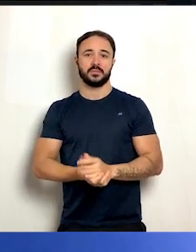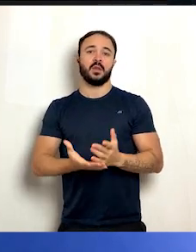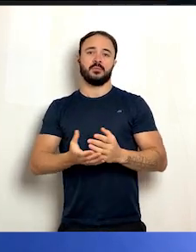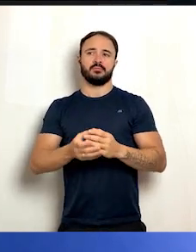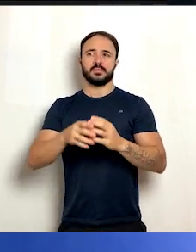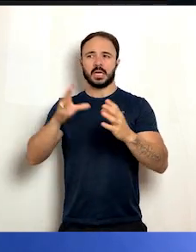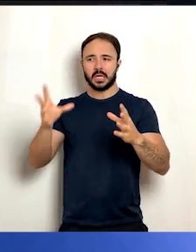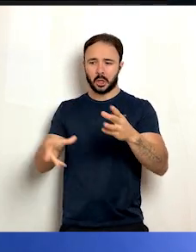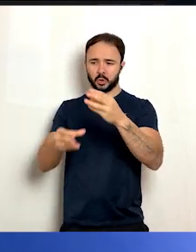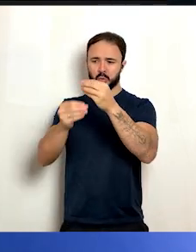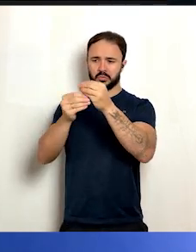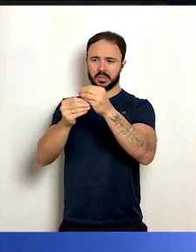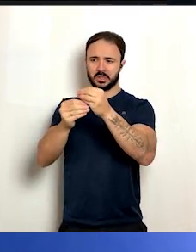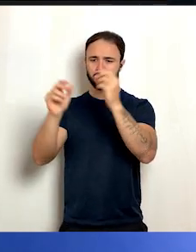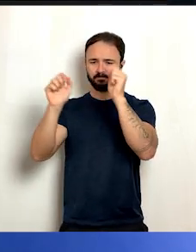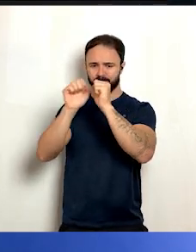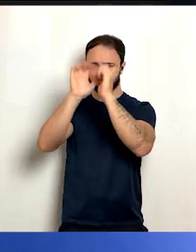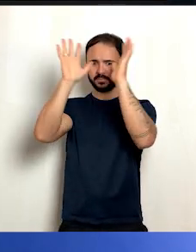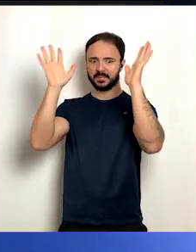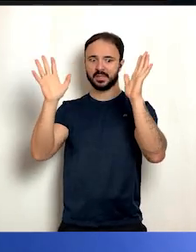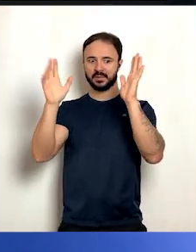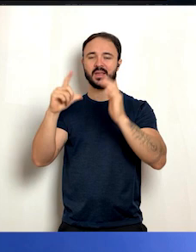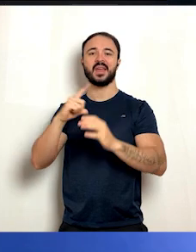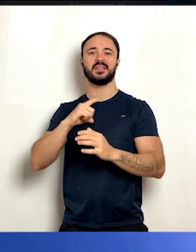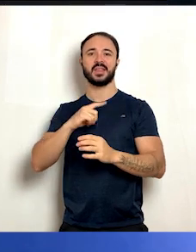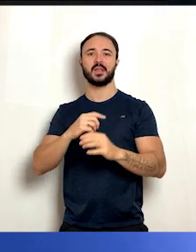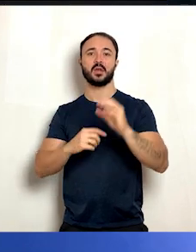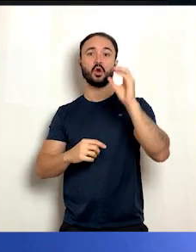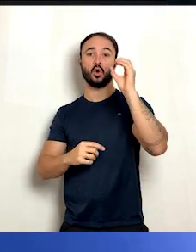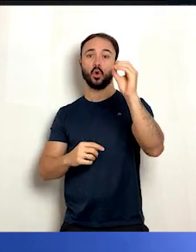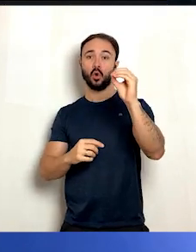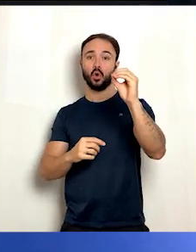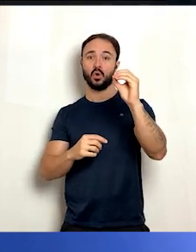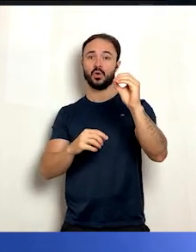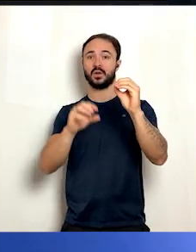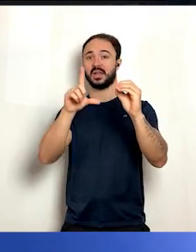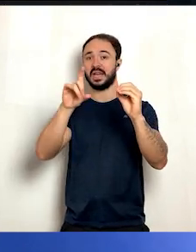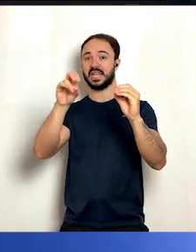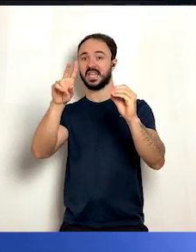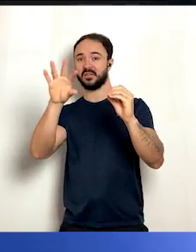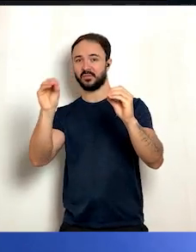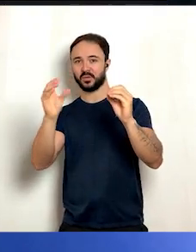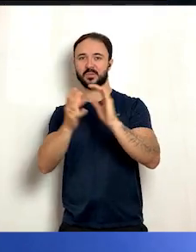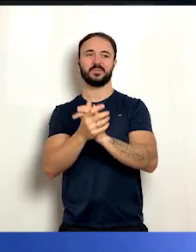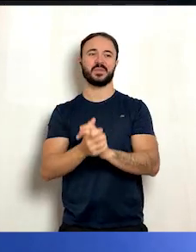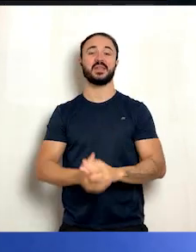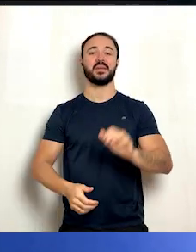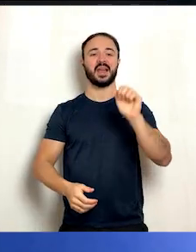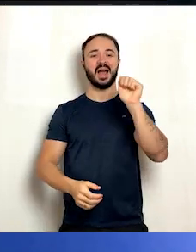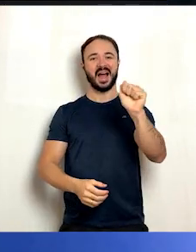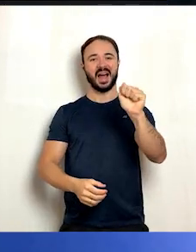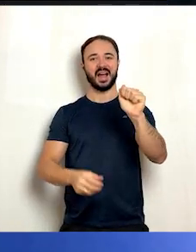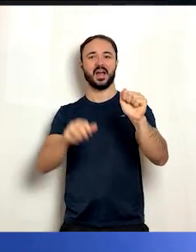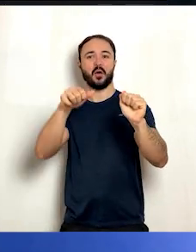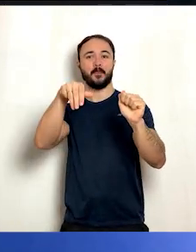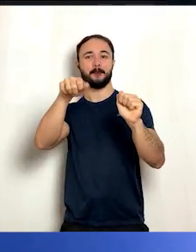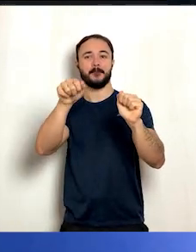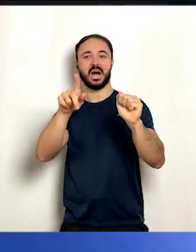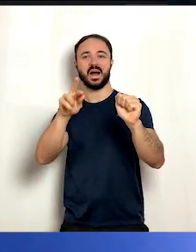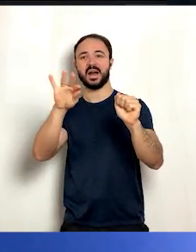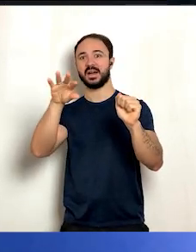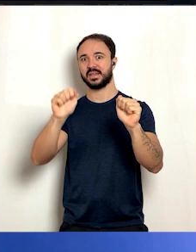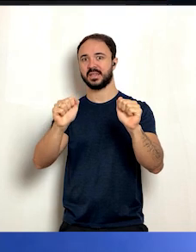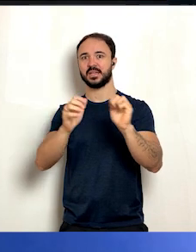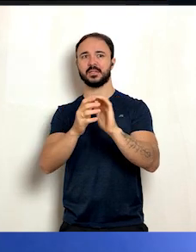complementos dele, temos o livro, que é o objeto direto, que é o complemento sem preposição, e temos a Maria, que seria